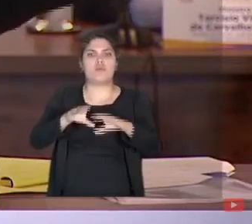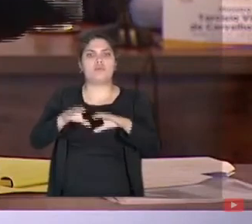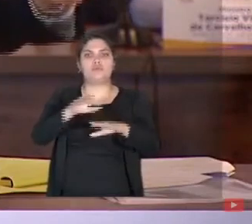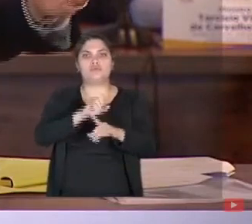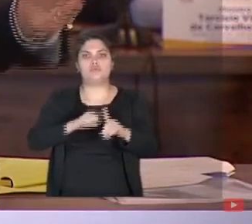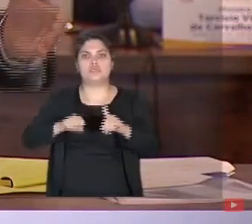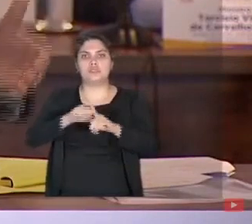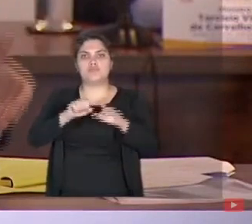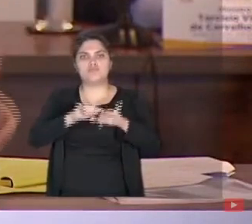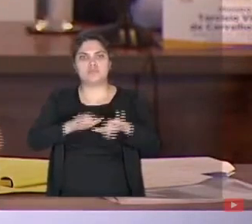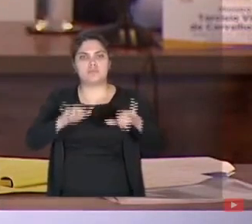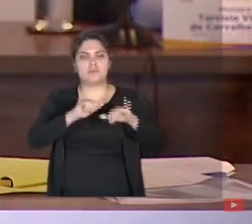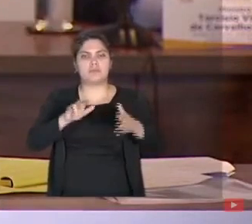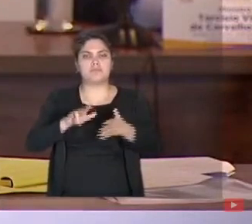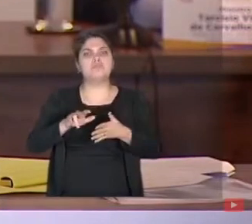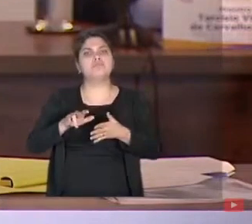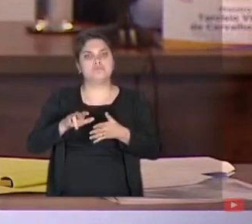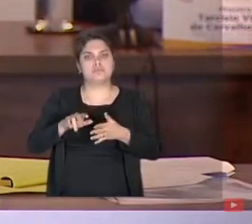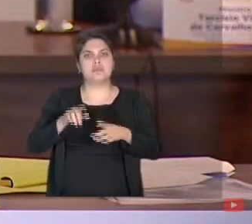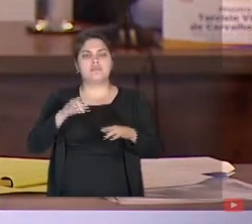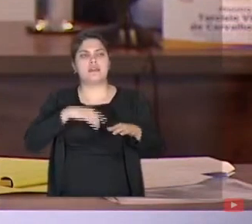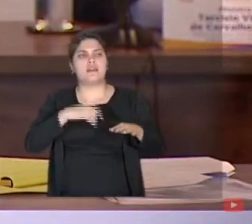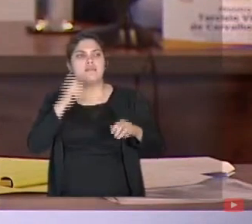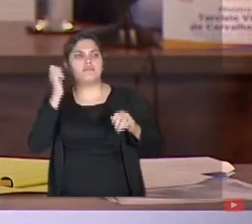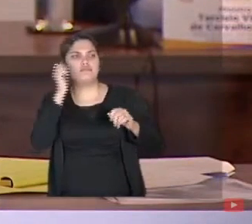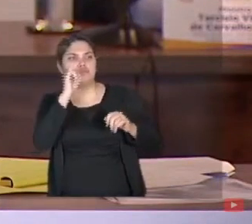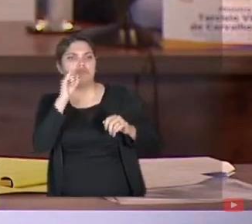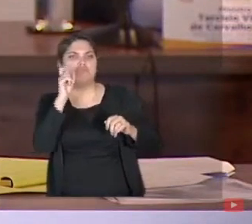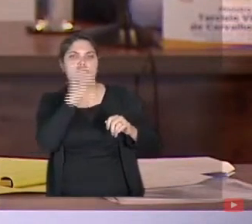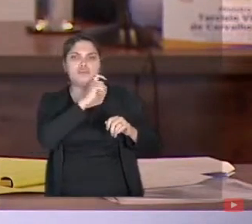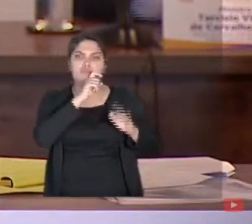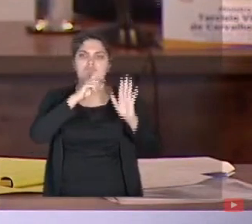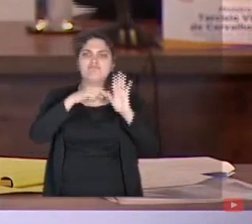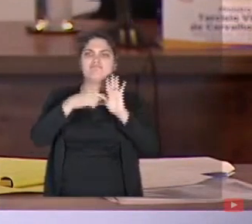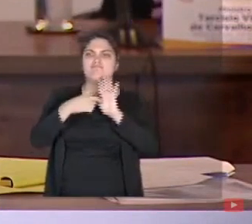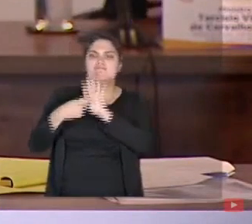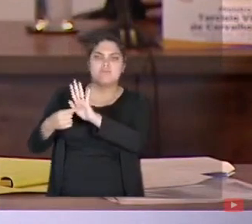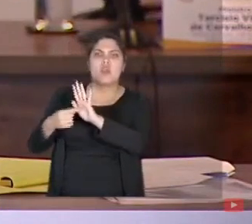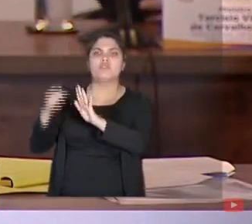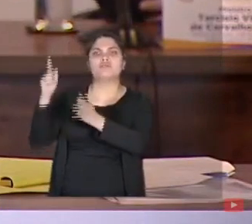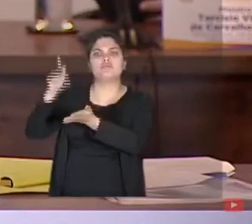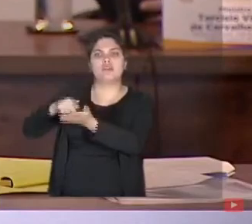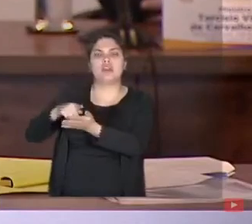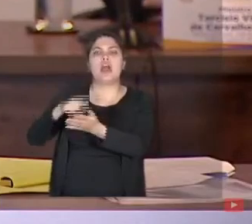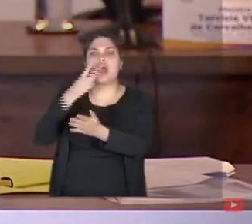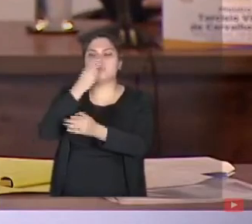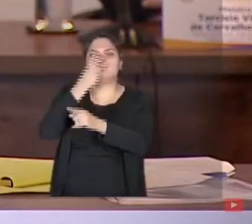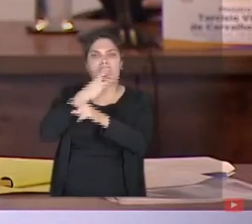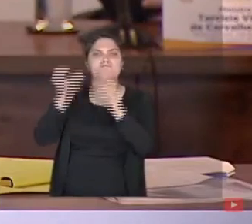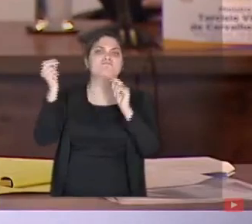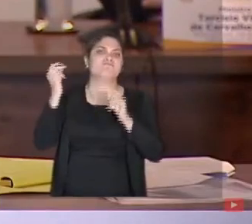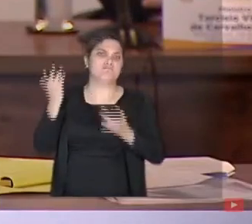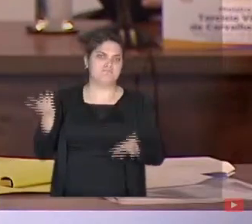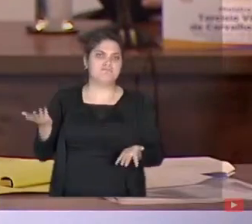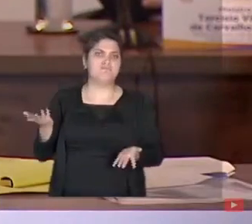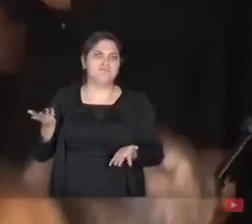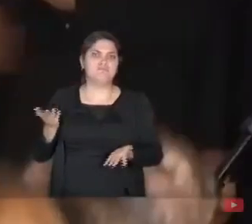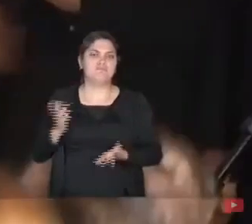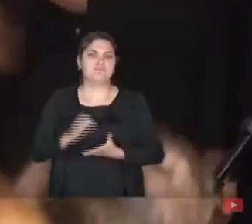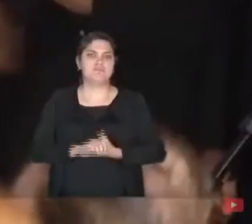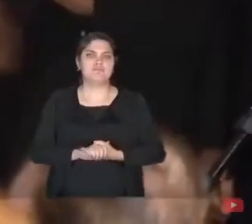social muito proativa em desmentir qualquer notícia falsa, eu acho que essa batalha nós vencemos.